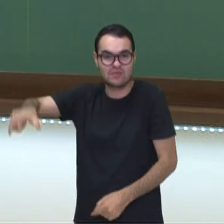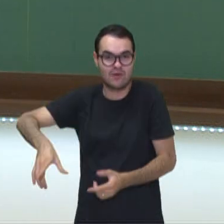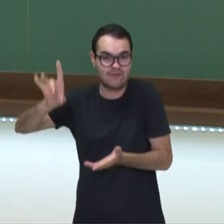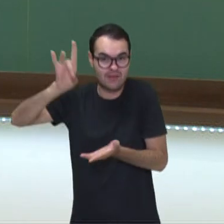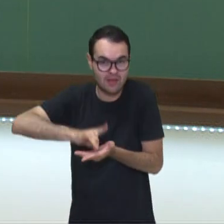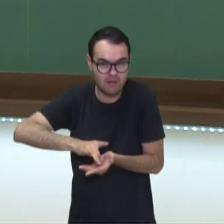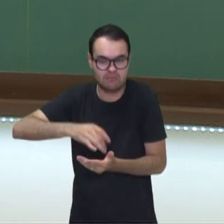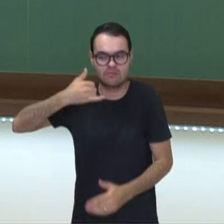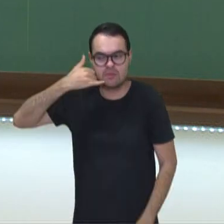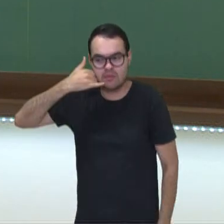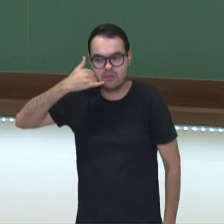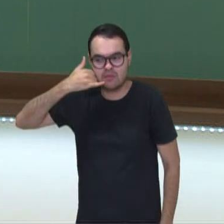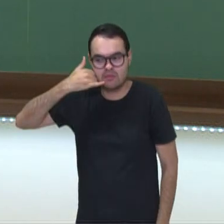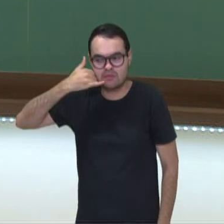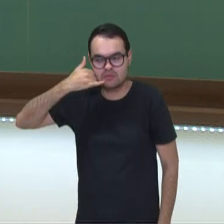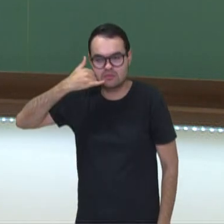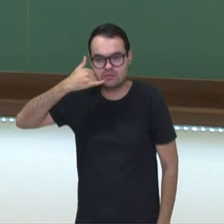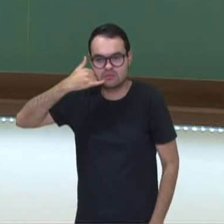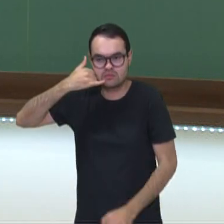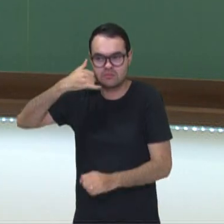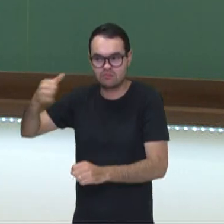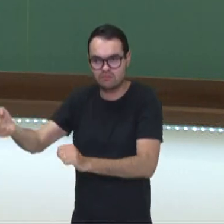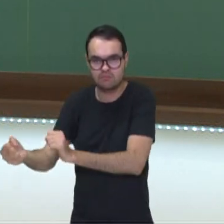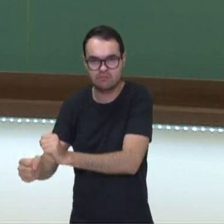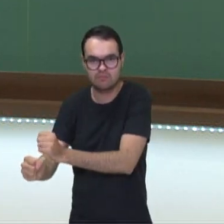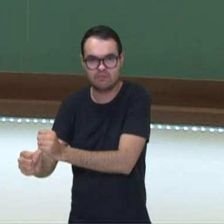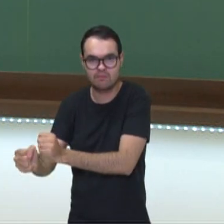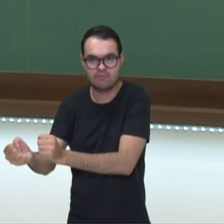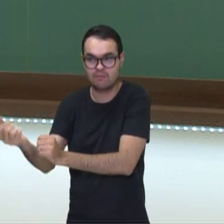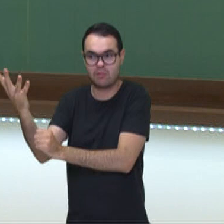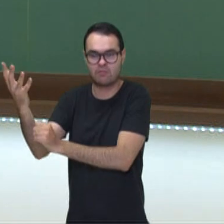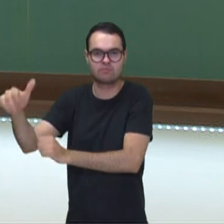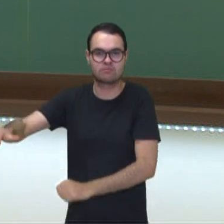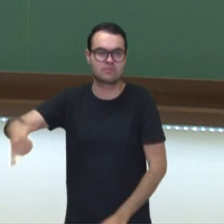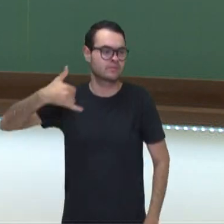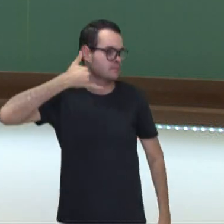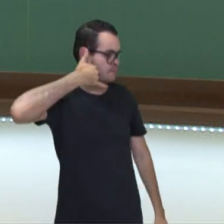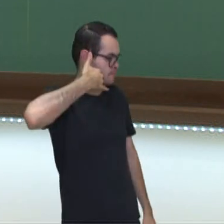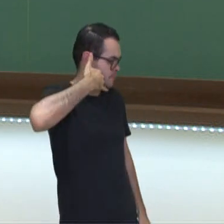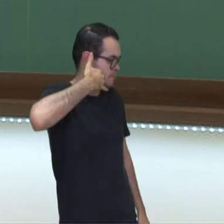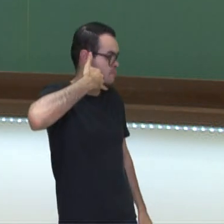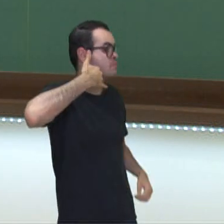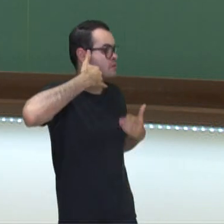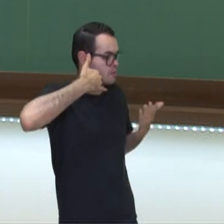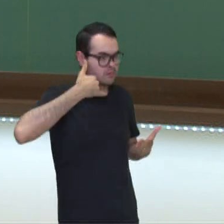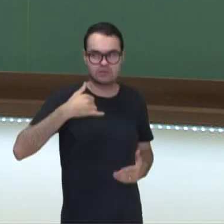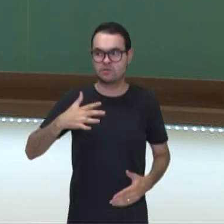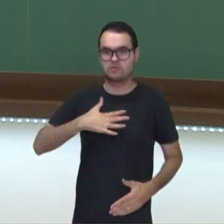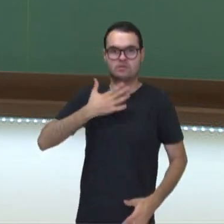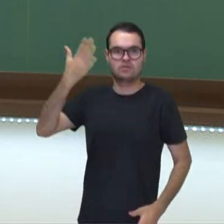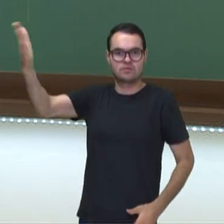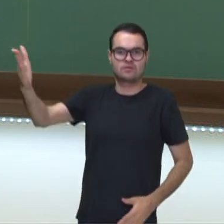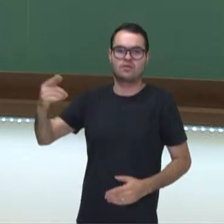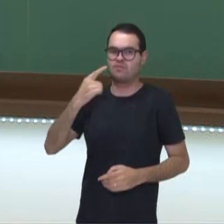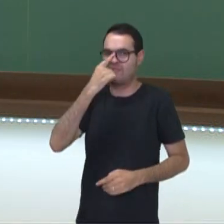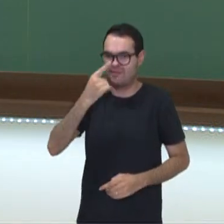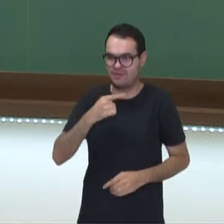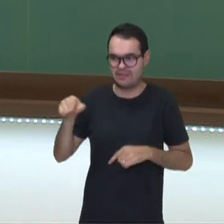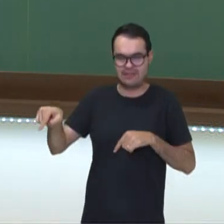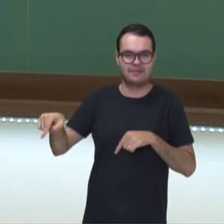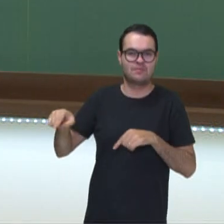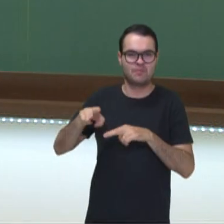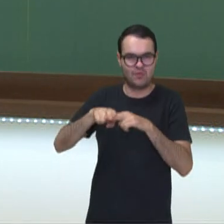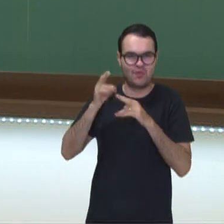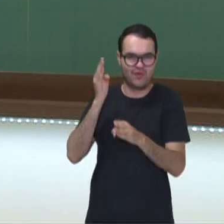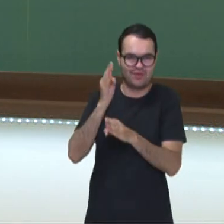o nosso personagem, o Frank, esse senhor aí com um grande nariz, né? Pois bem, minha gente, para